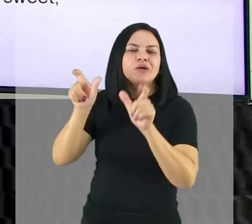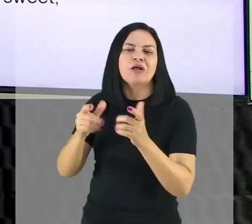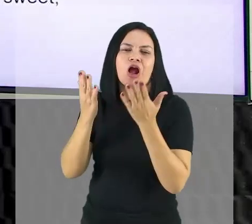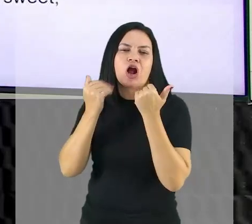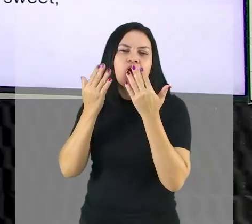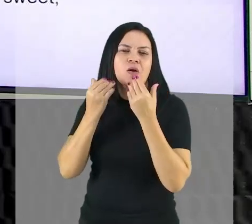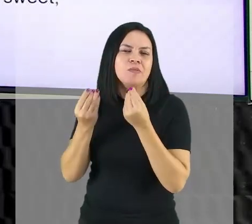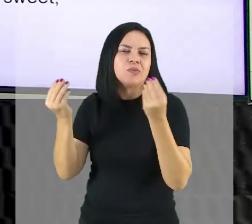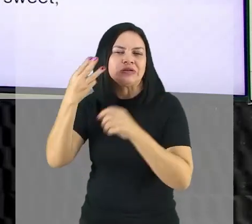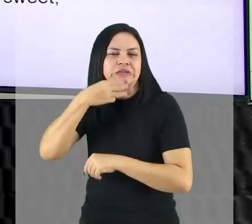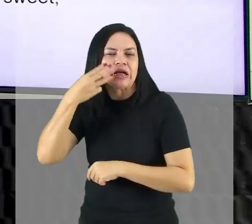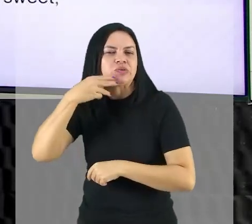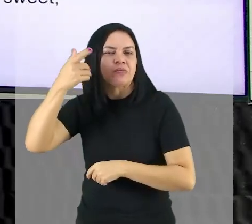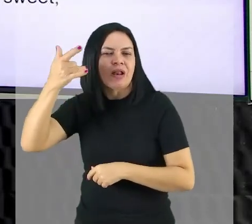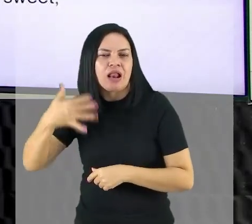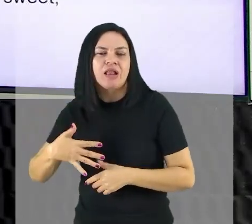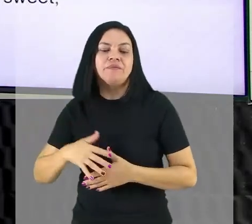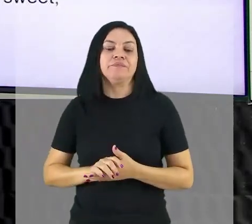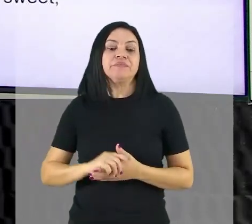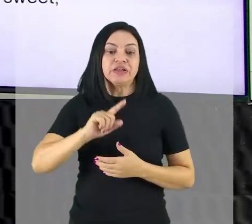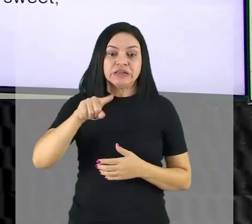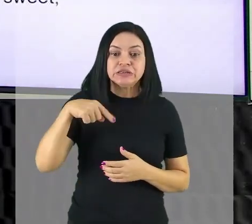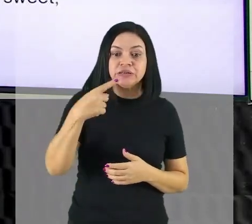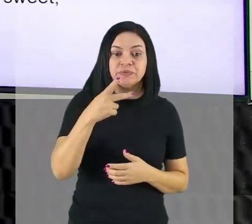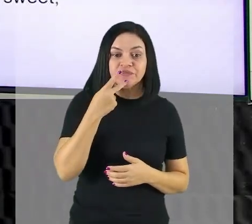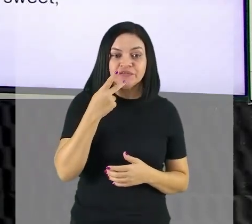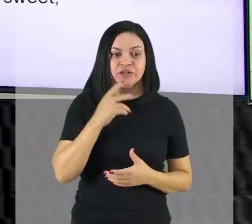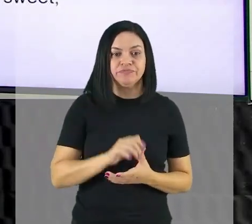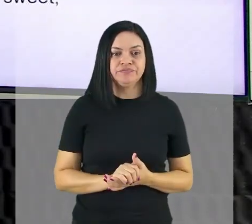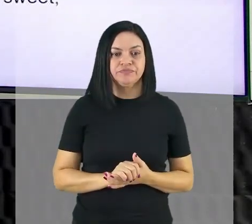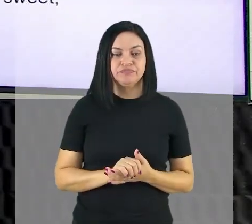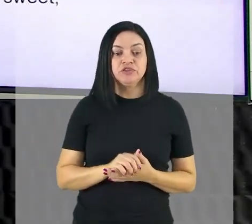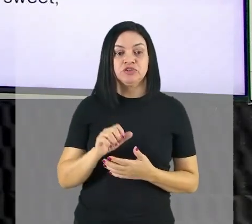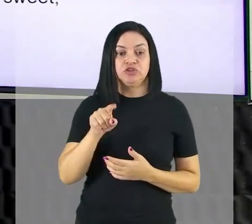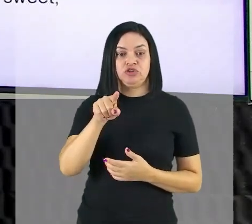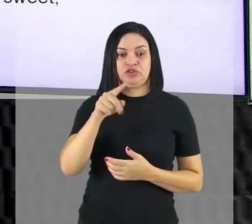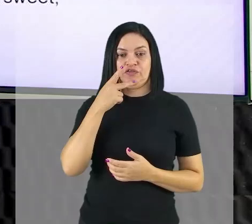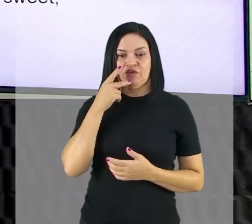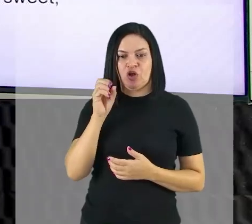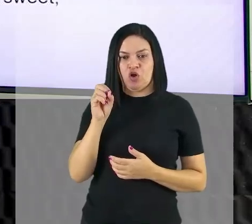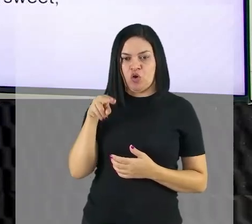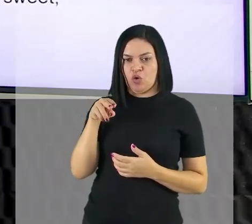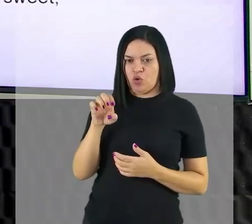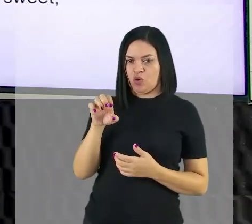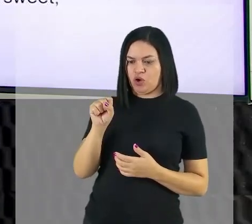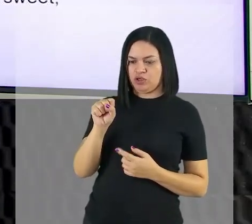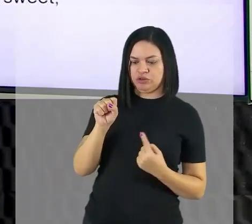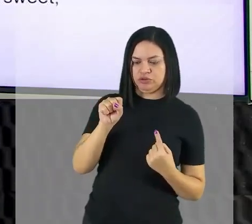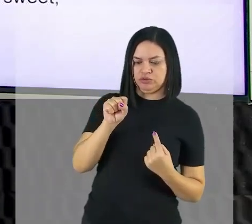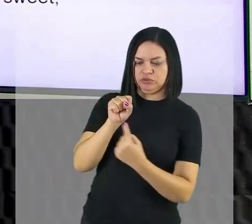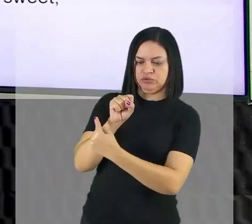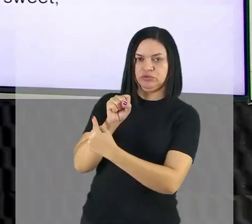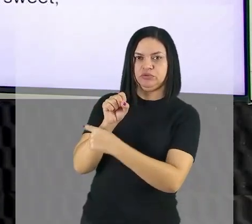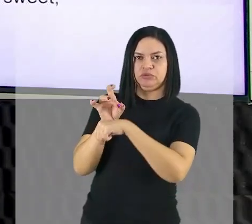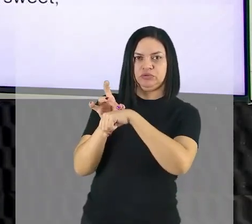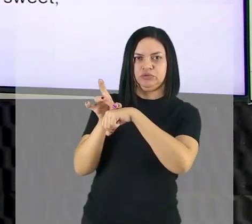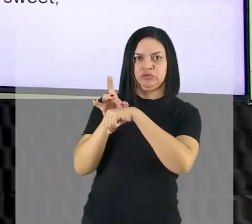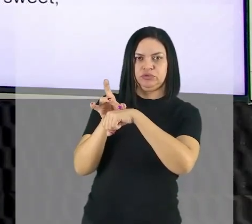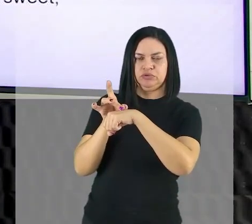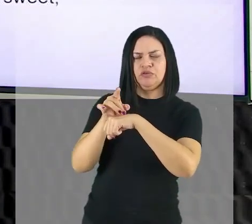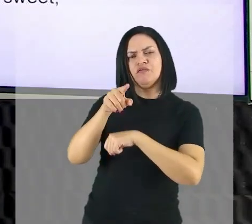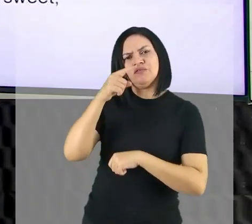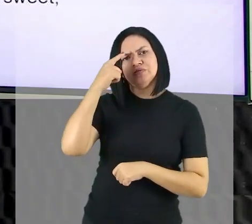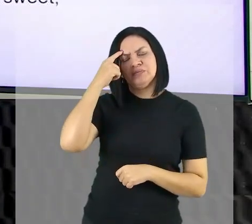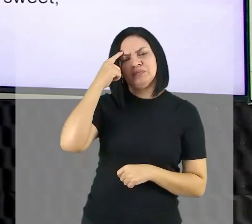tal. Depois ele começa falando aqui. Ones aparece destacado. O que é importante quando se pensa em